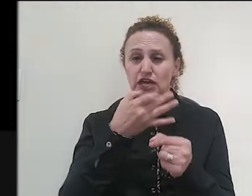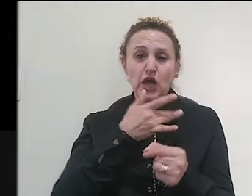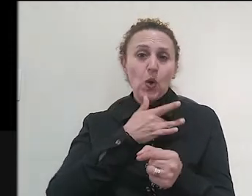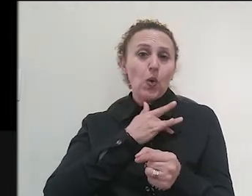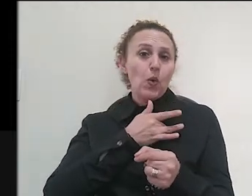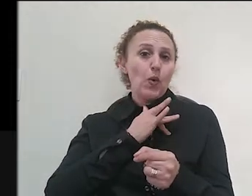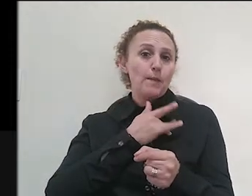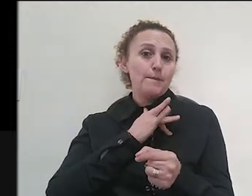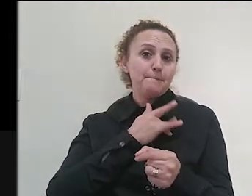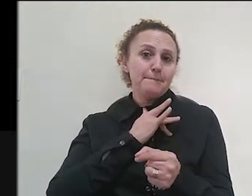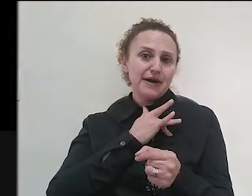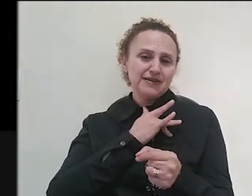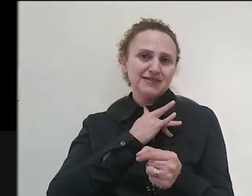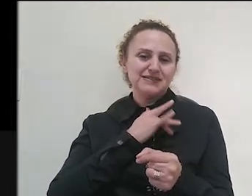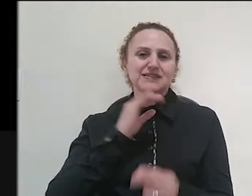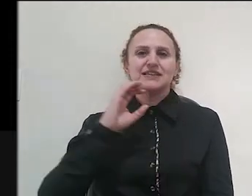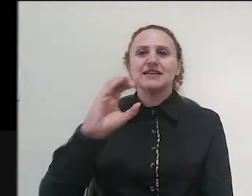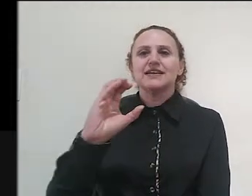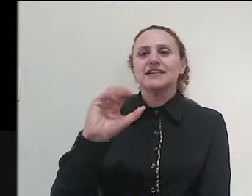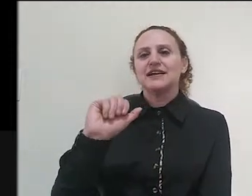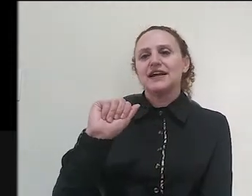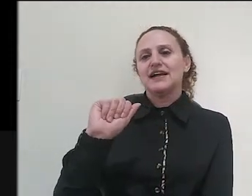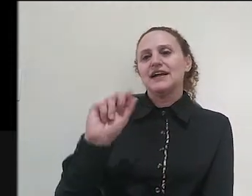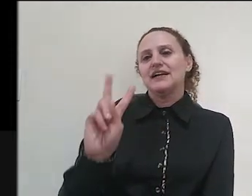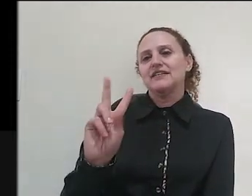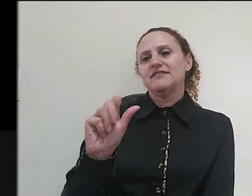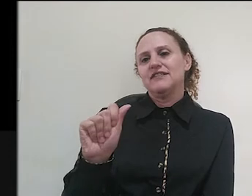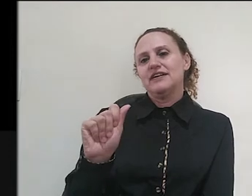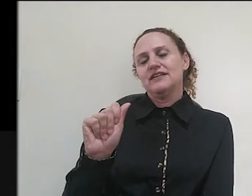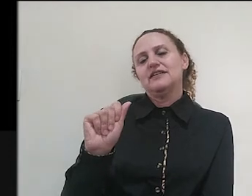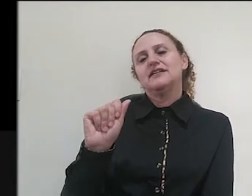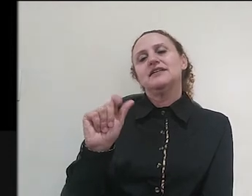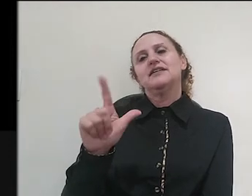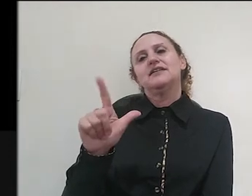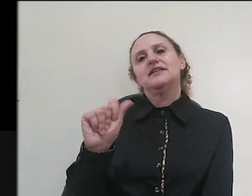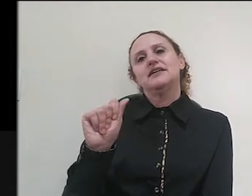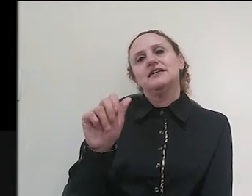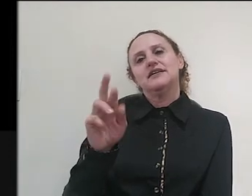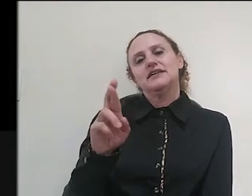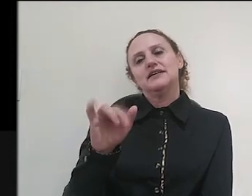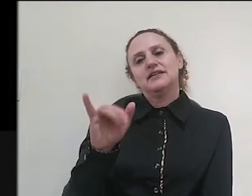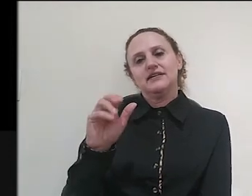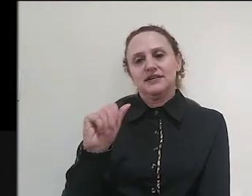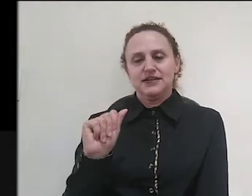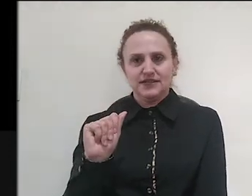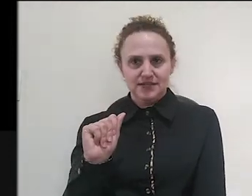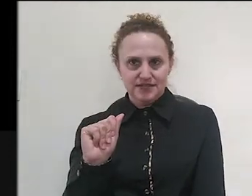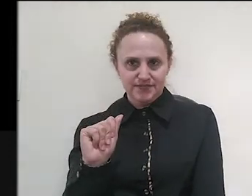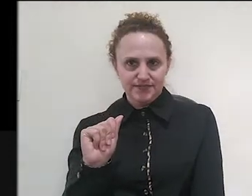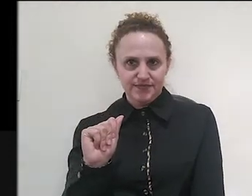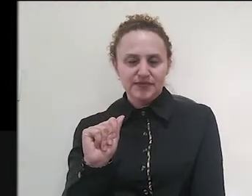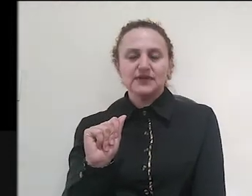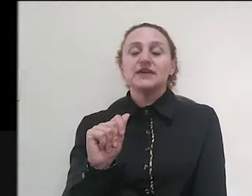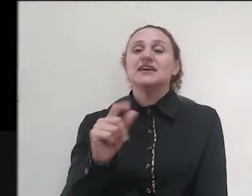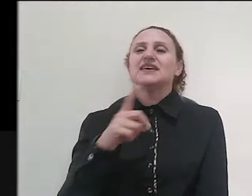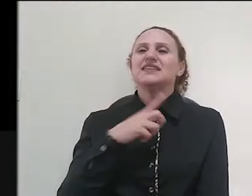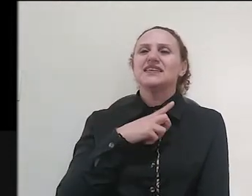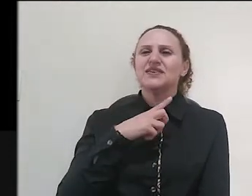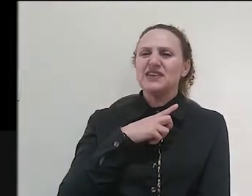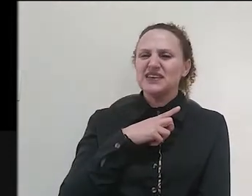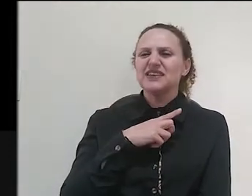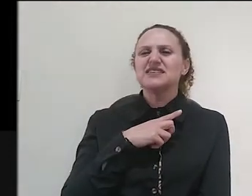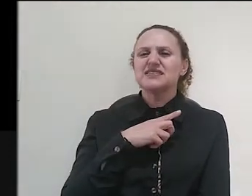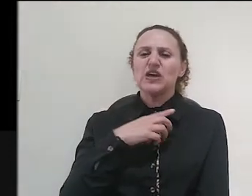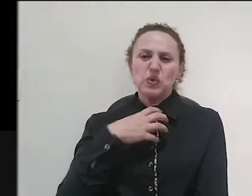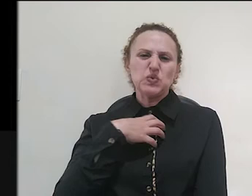Idade Média. E no teatro a gente tem a figura do Shakespeare. Então, esse maneirismo, ele é uma